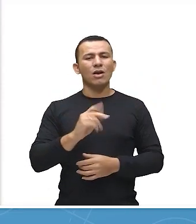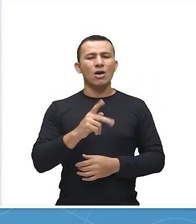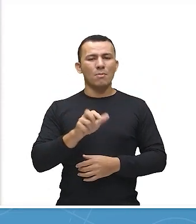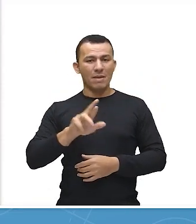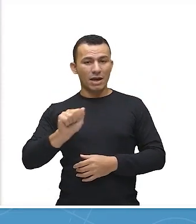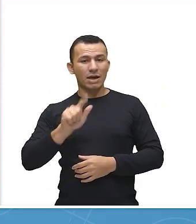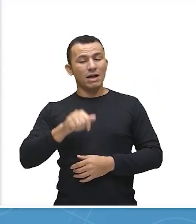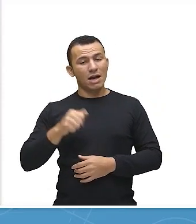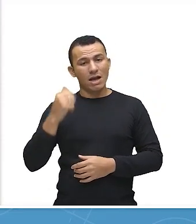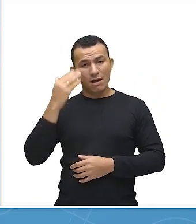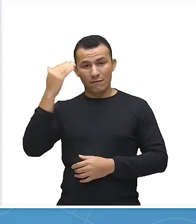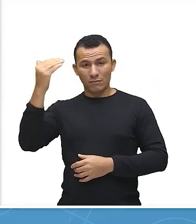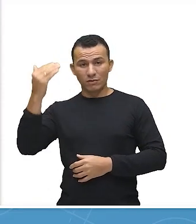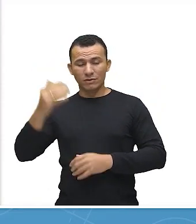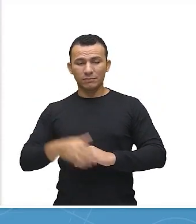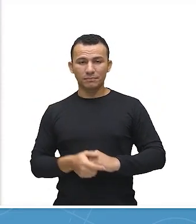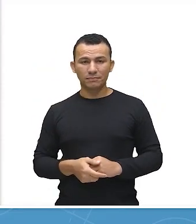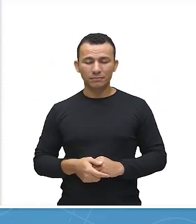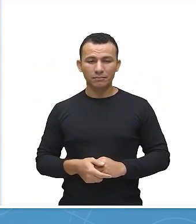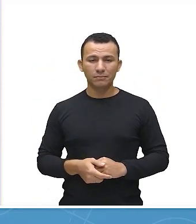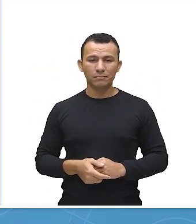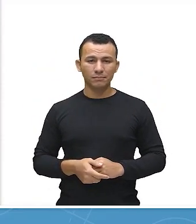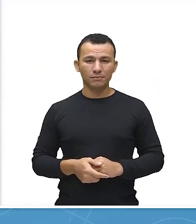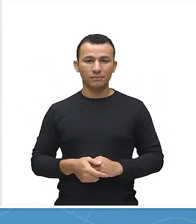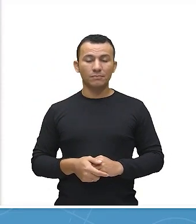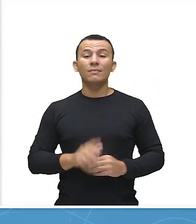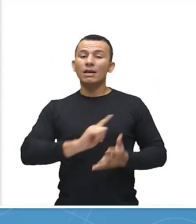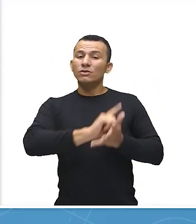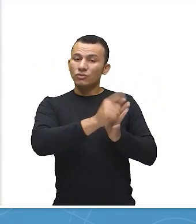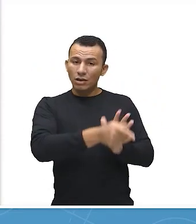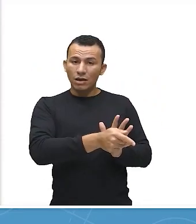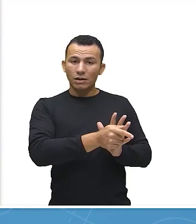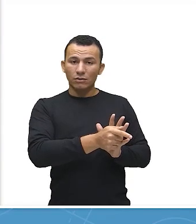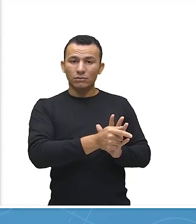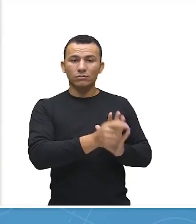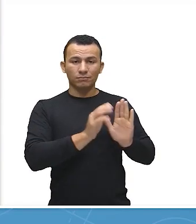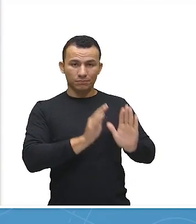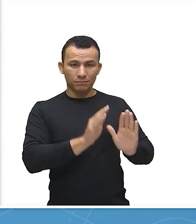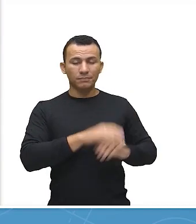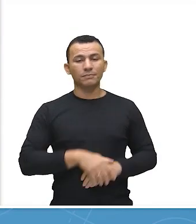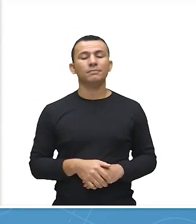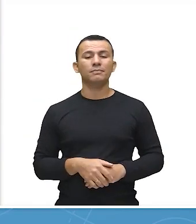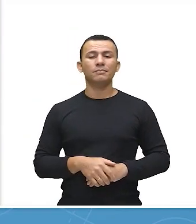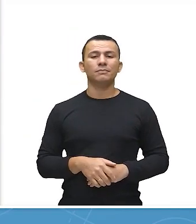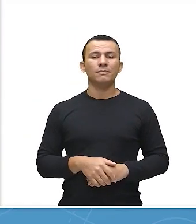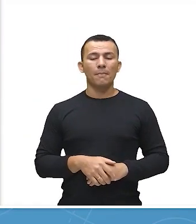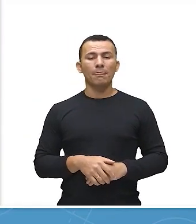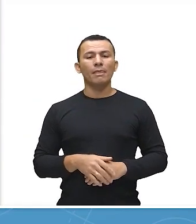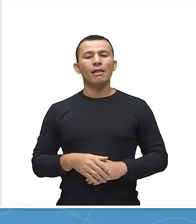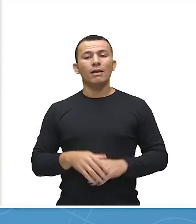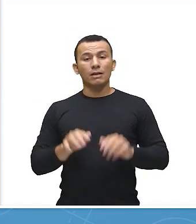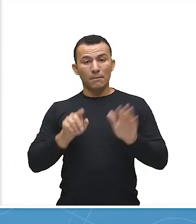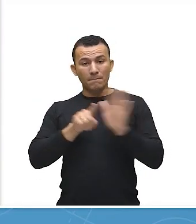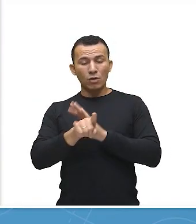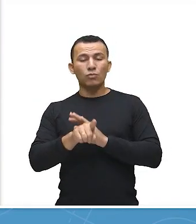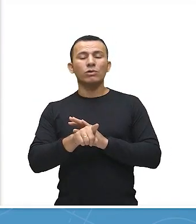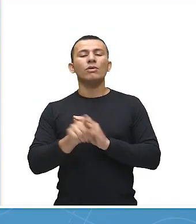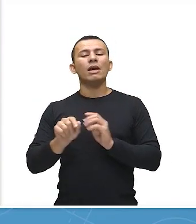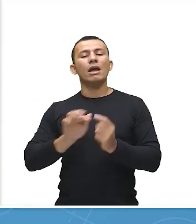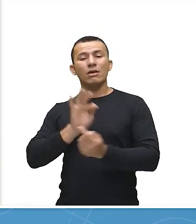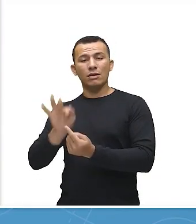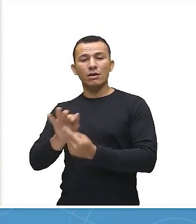feita para orquestras, para instrumentos, né? Música para ser apresentada nos teatros. E